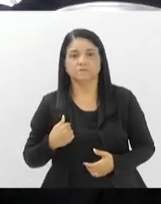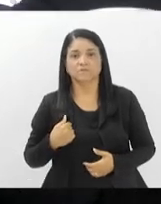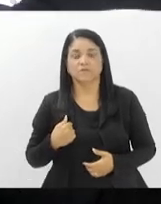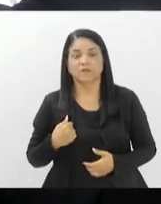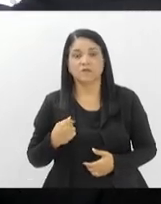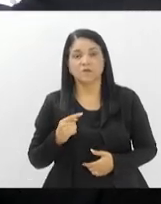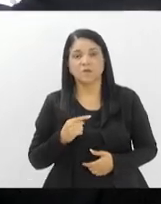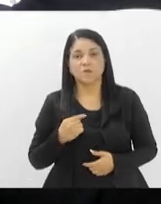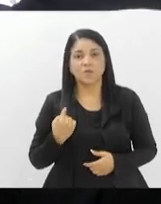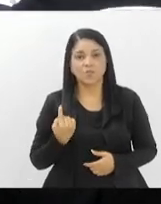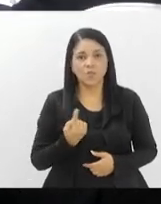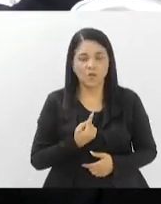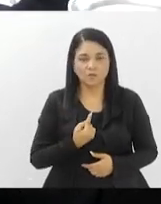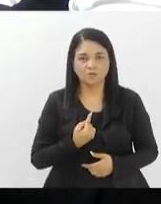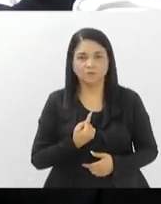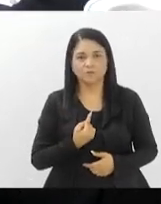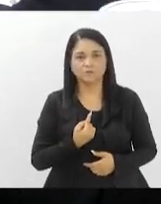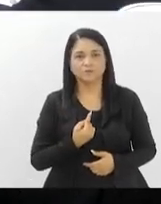nosso